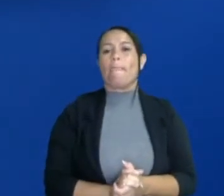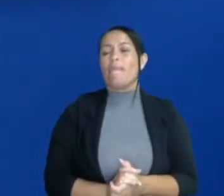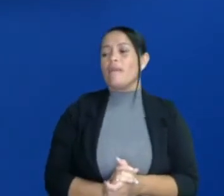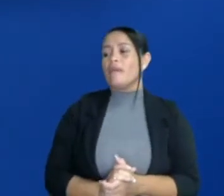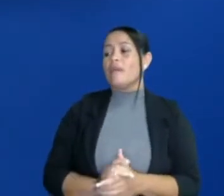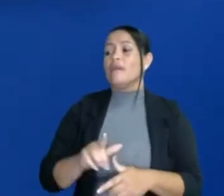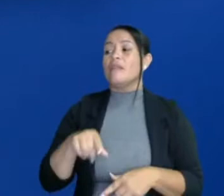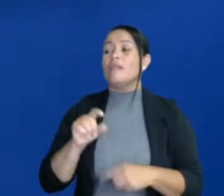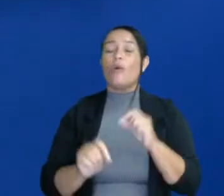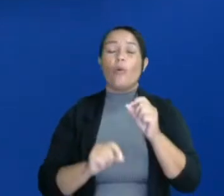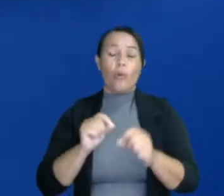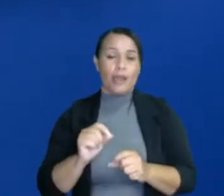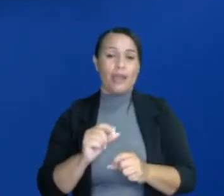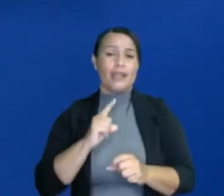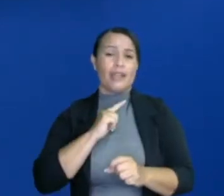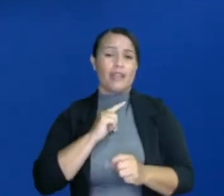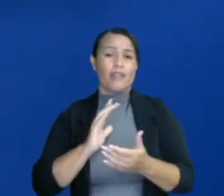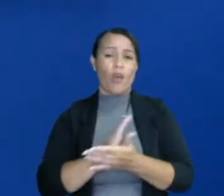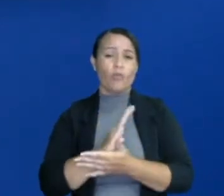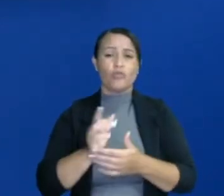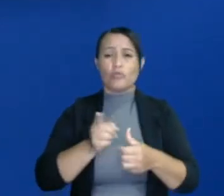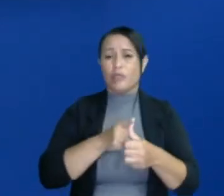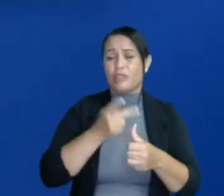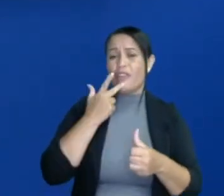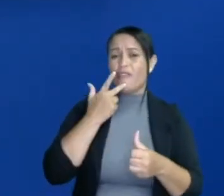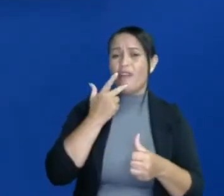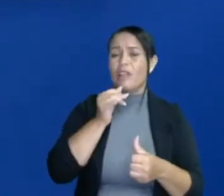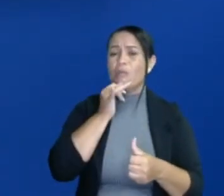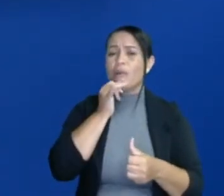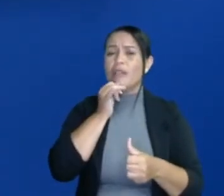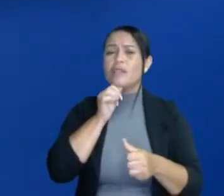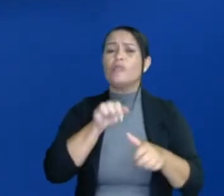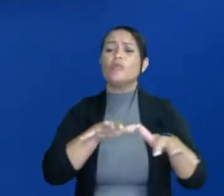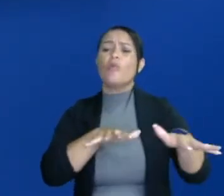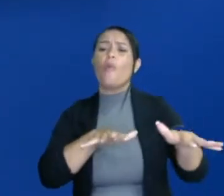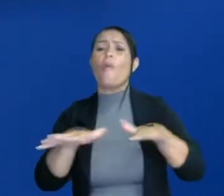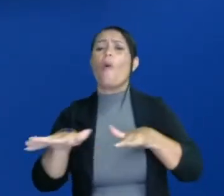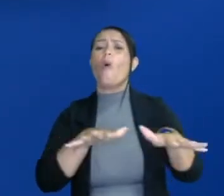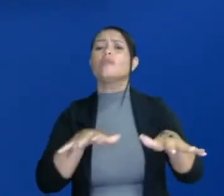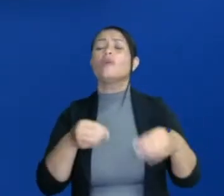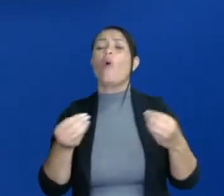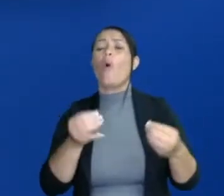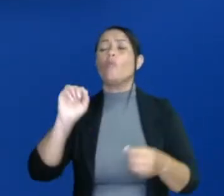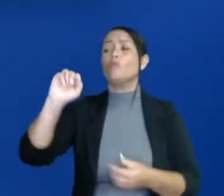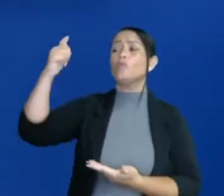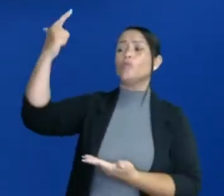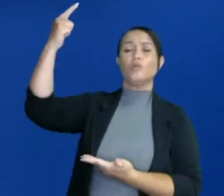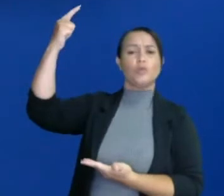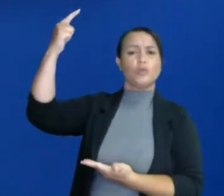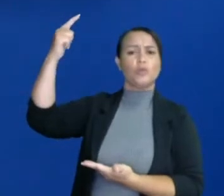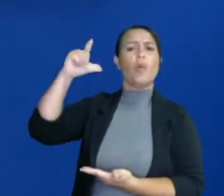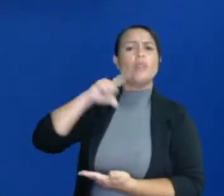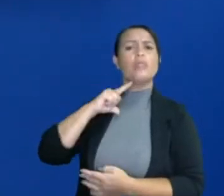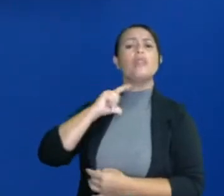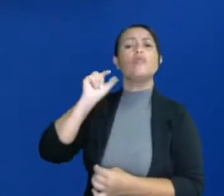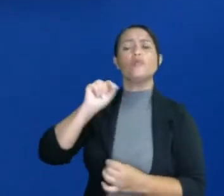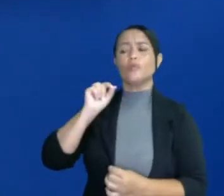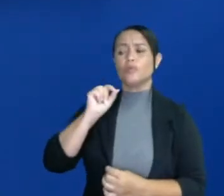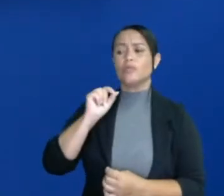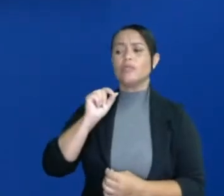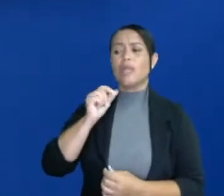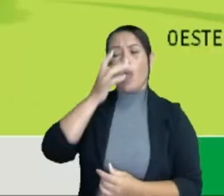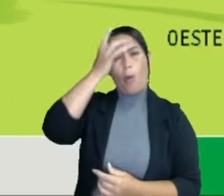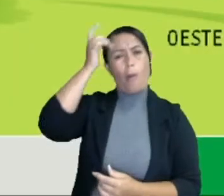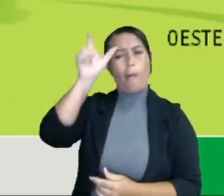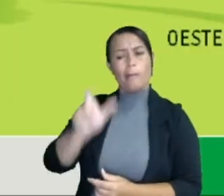Um dos primeiros elementos que eu citei aqui nesse sentido, de se localizar, de se posicionar no espaço, é o Sol. E aí a gente tem uma